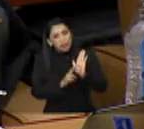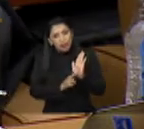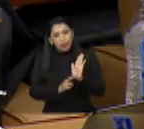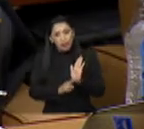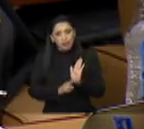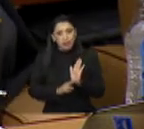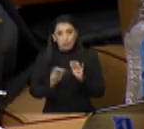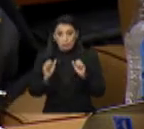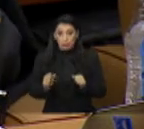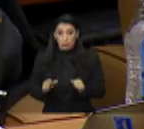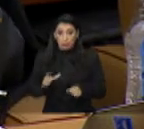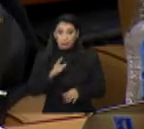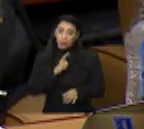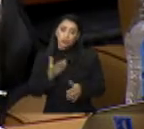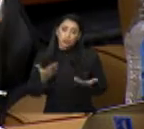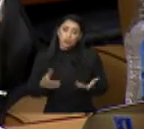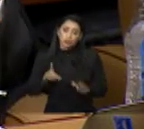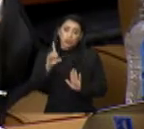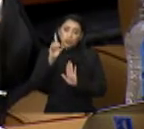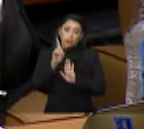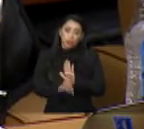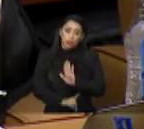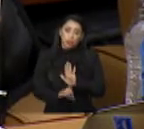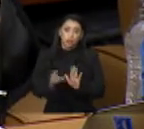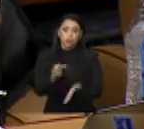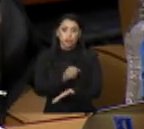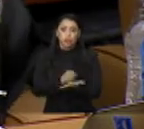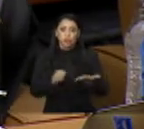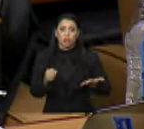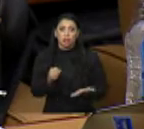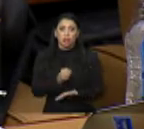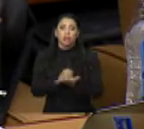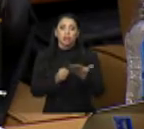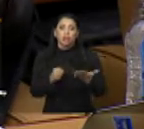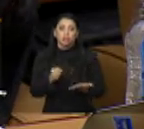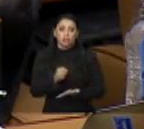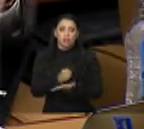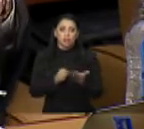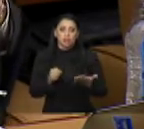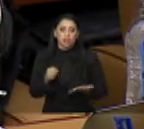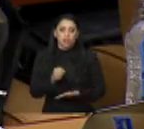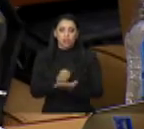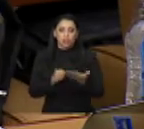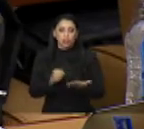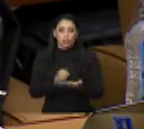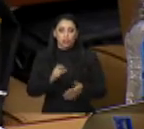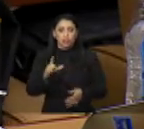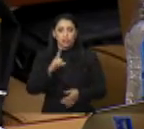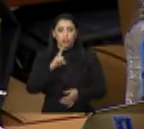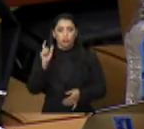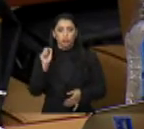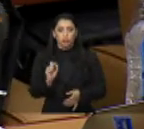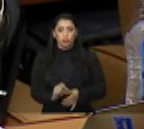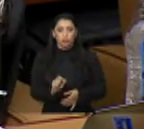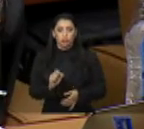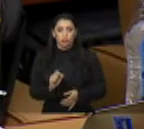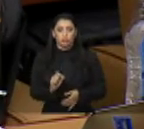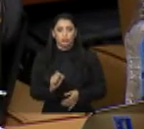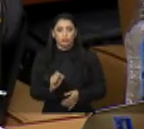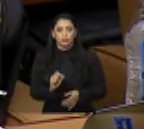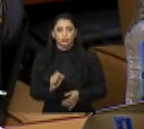de modo que há direitos fundamentais que podem não ser efetivados num primeiro momento